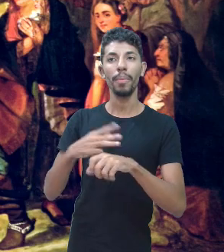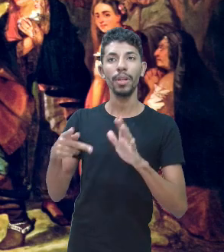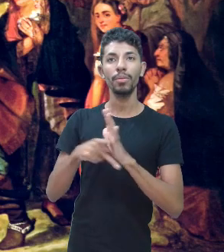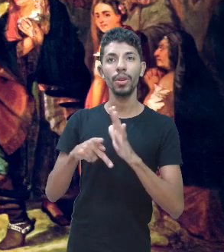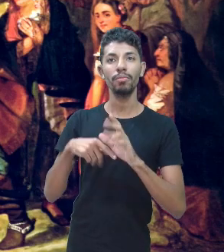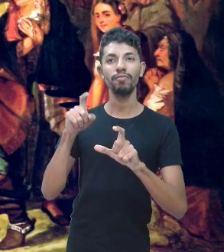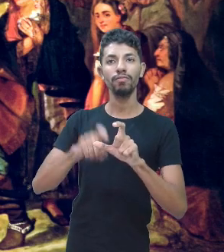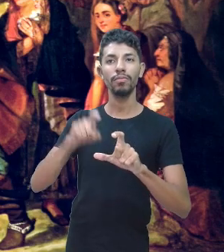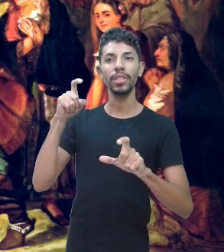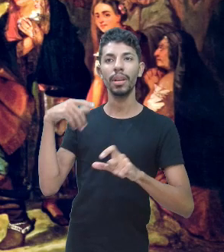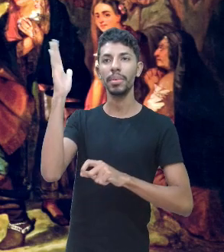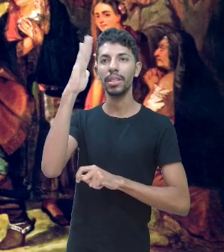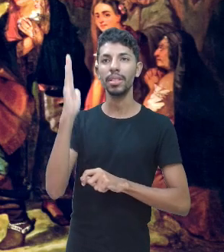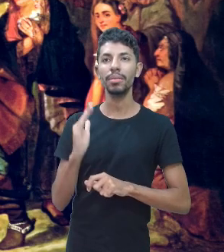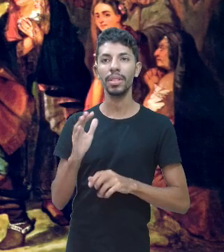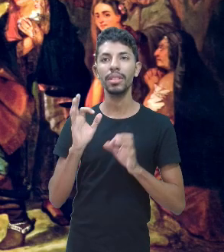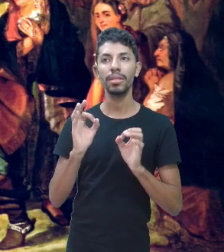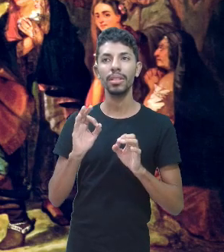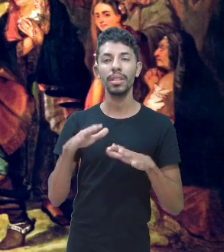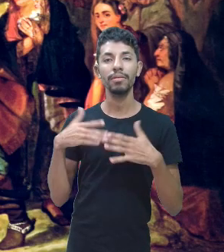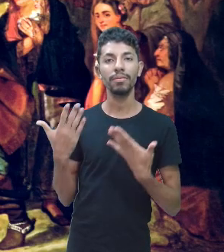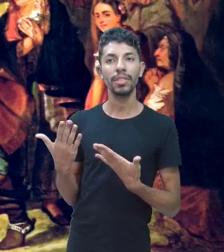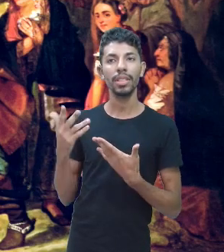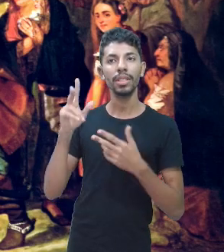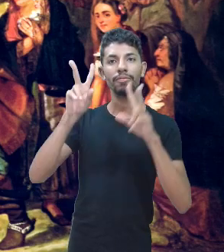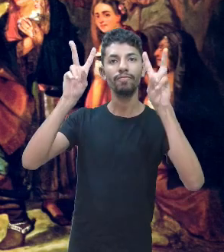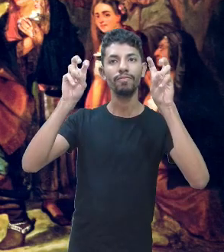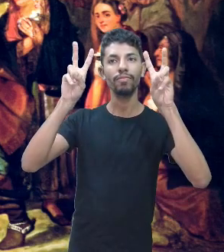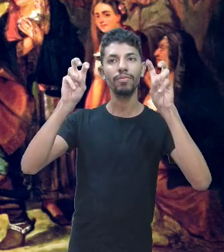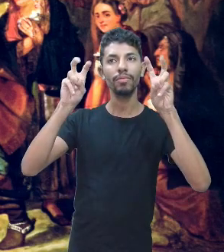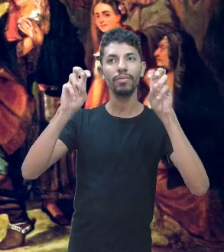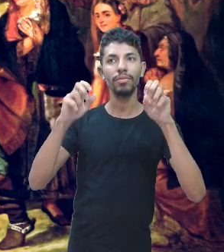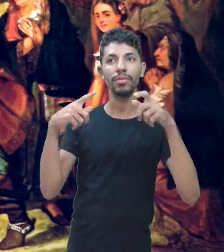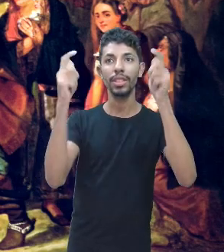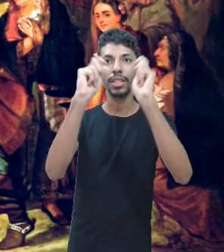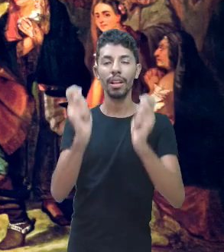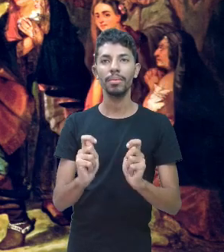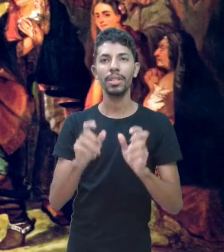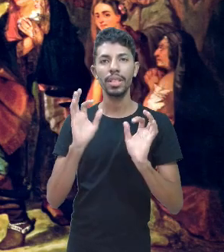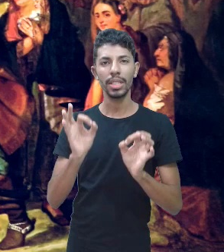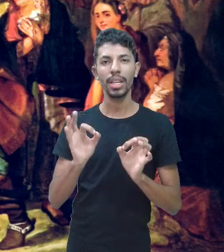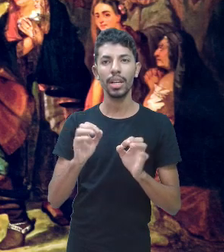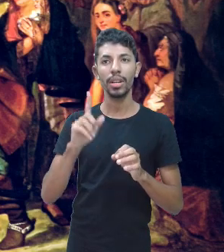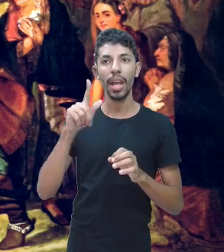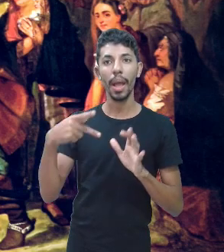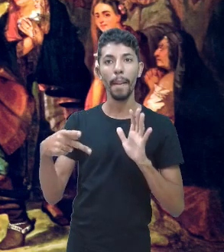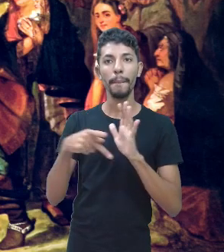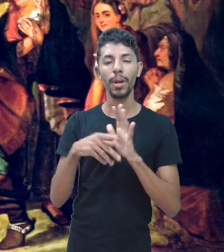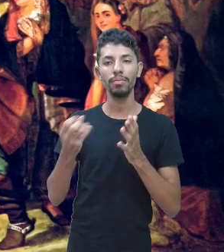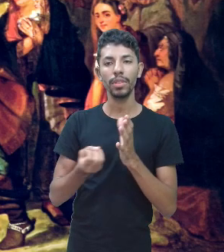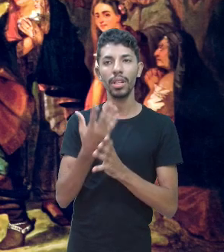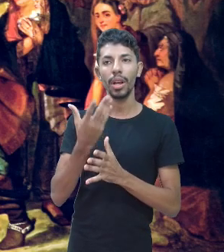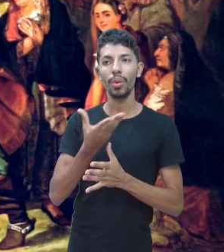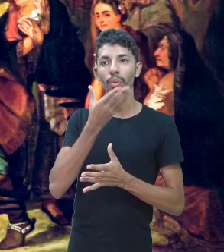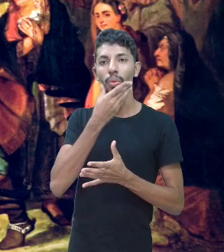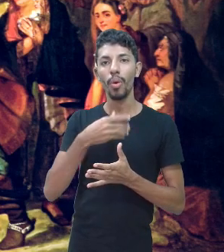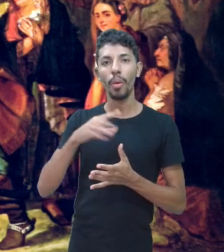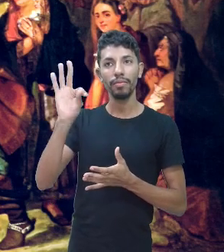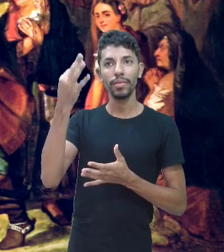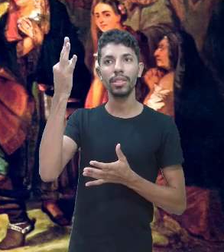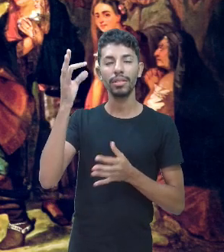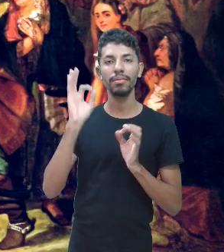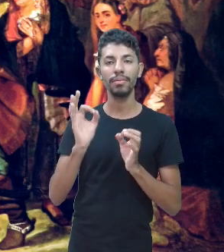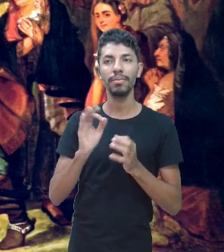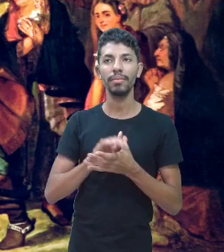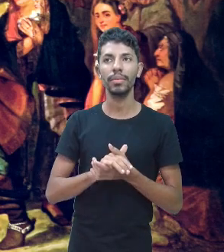da independência do Brasil. É justamente esse o título da obra. Ela foi feita por um francês chamado André Moreau. Então, gente,